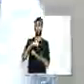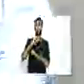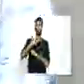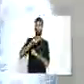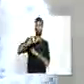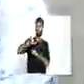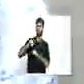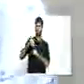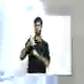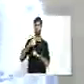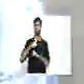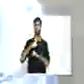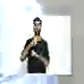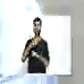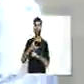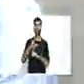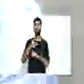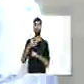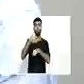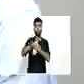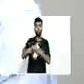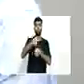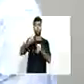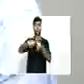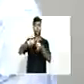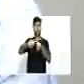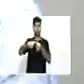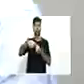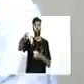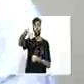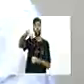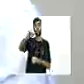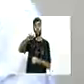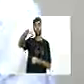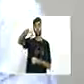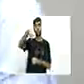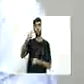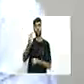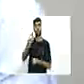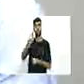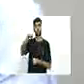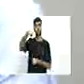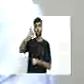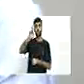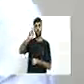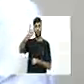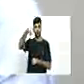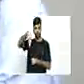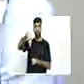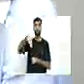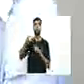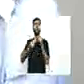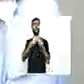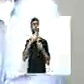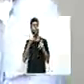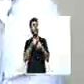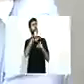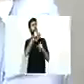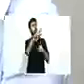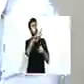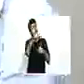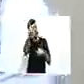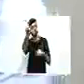oportunidade de estar com eles em maum aç maum Mirim perdão para conhecer também como vocês foram